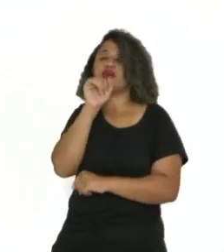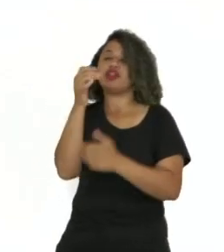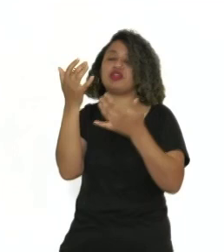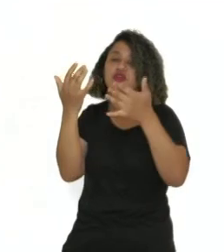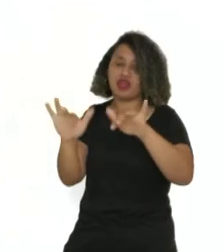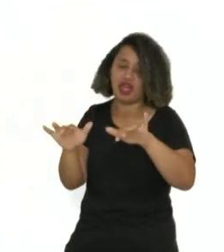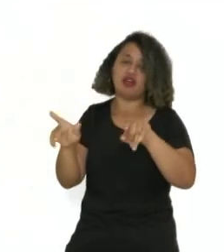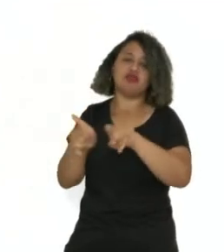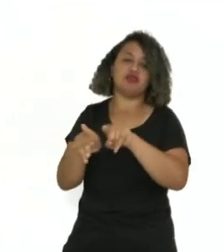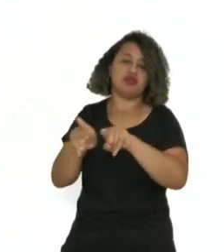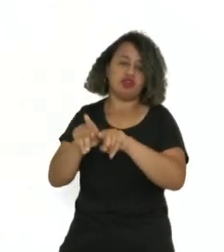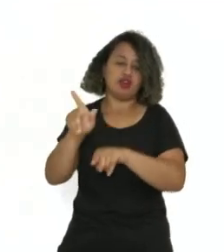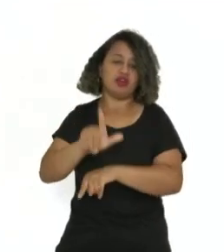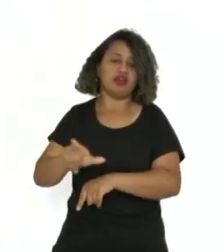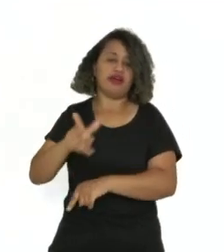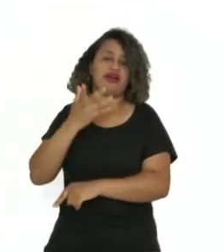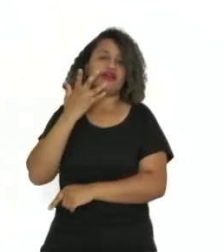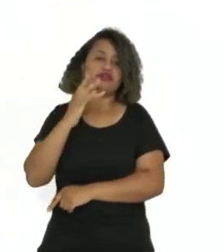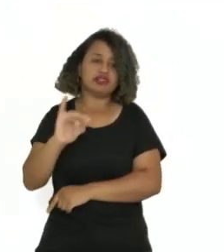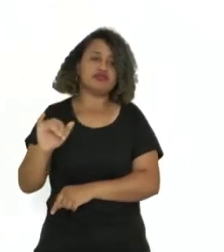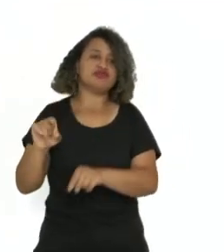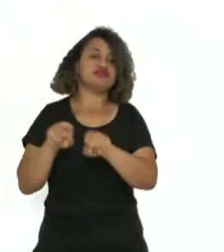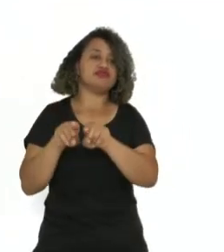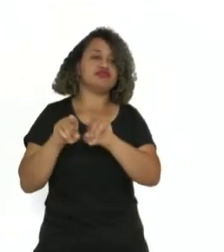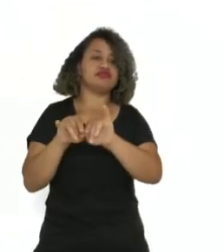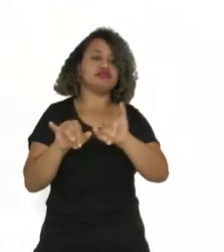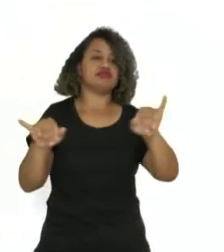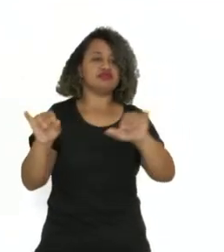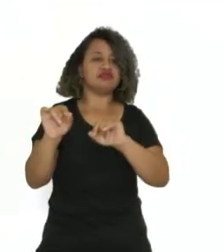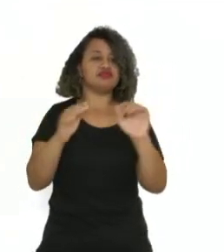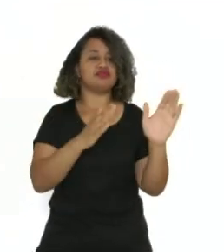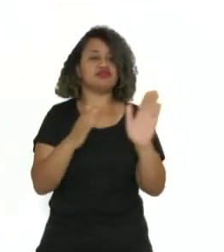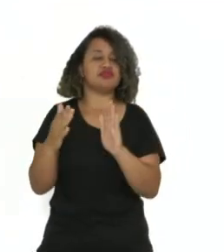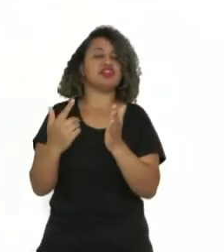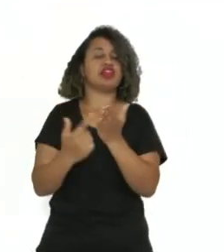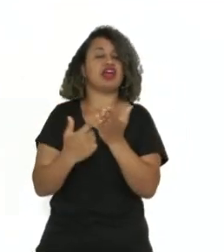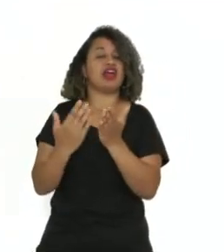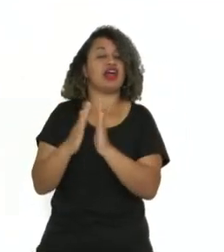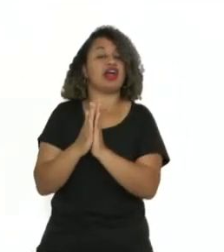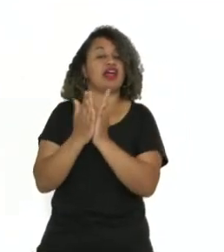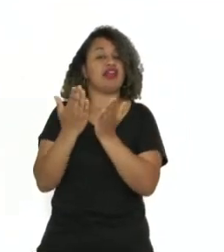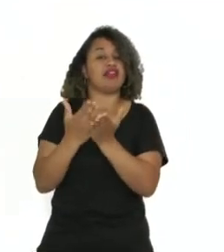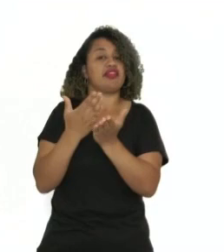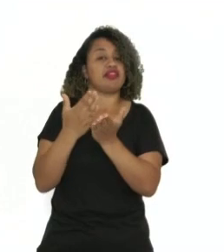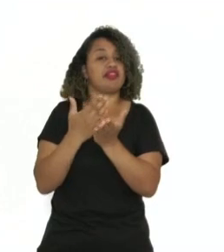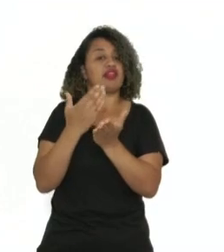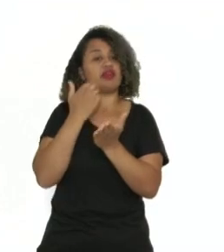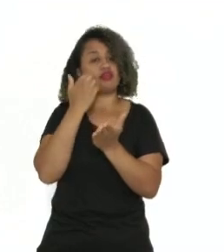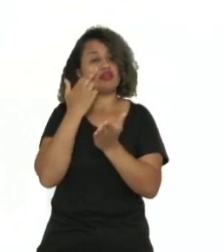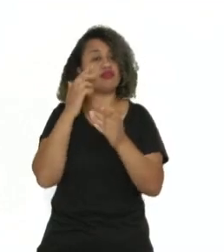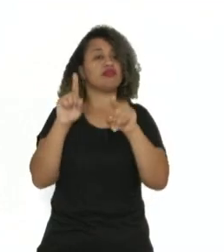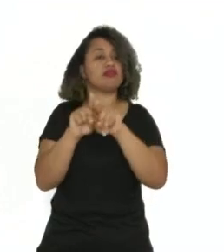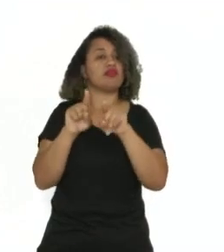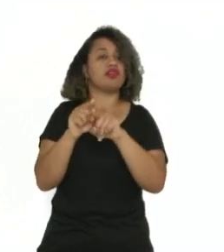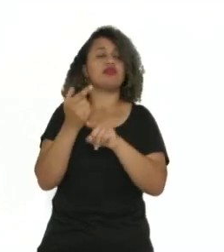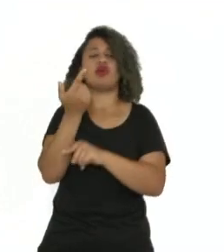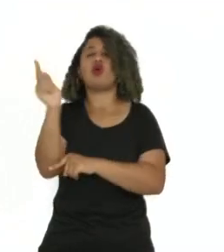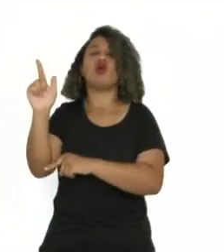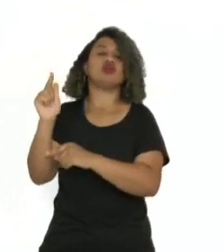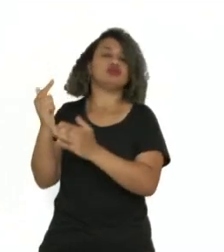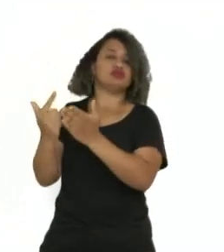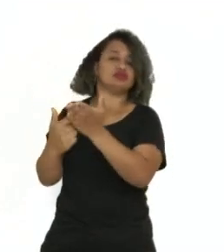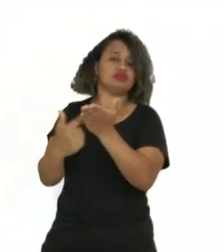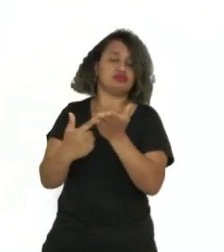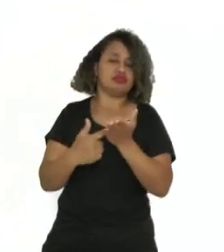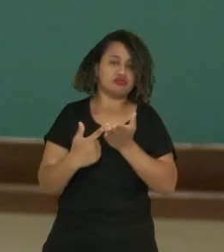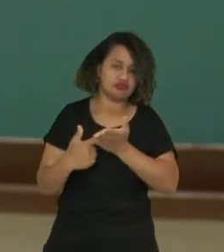literatura infantil. Também publicou a série Cadernos Negros e participou de algumas antologias.